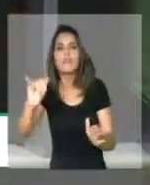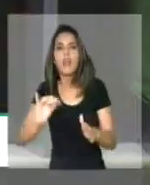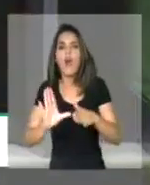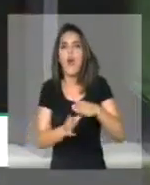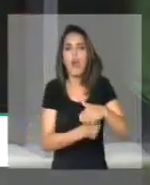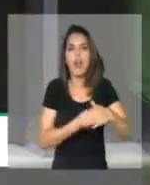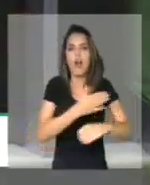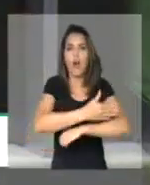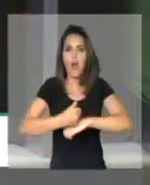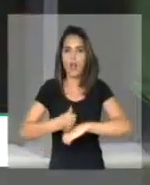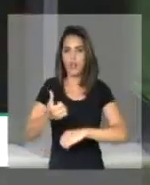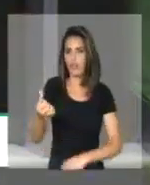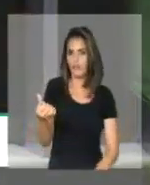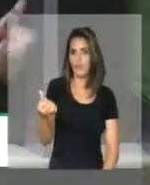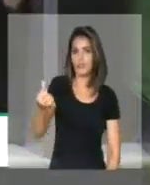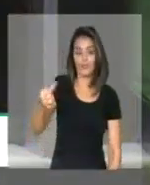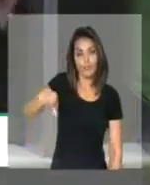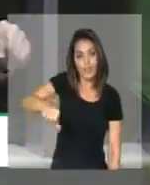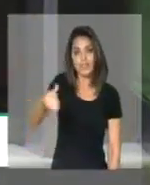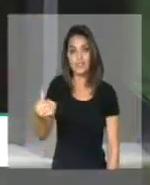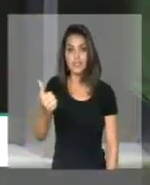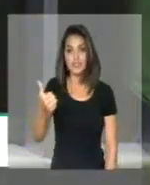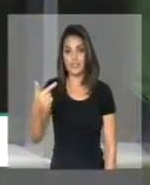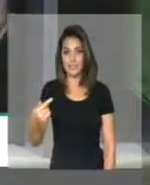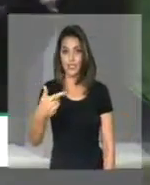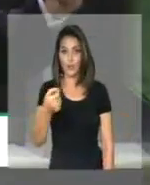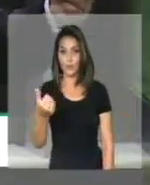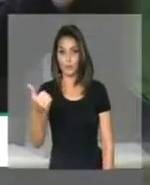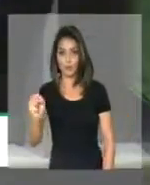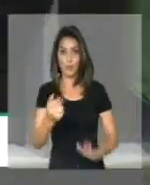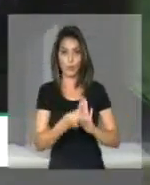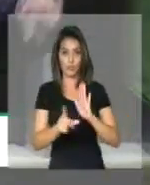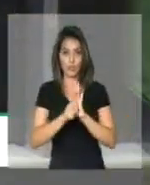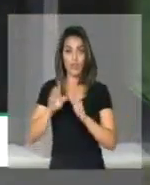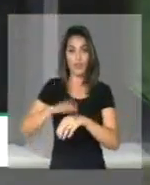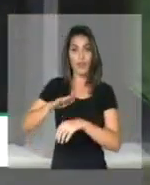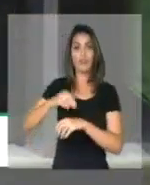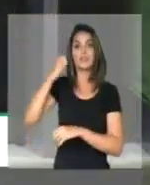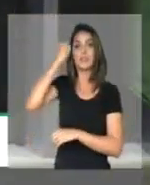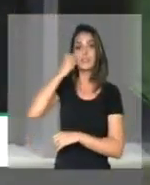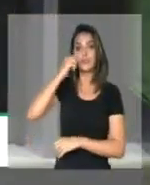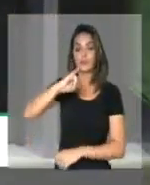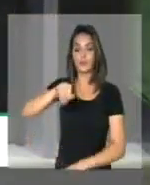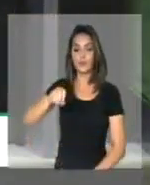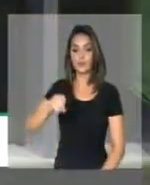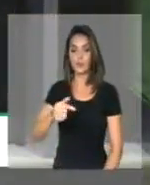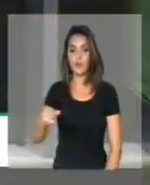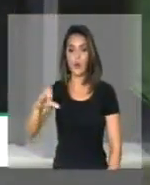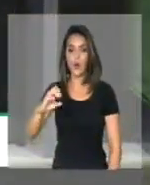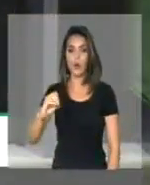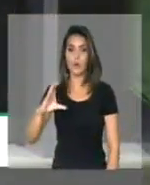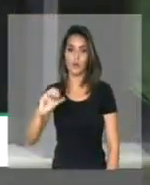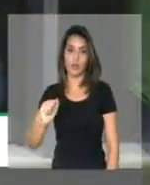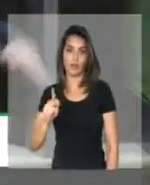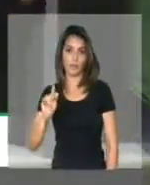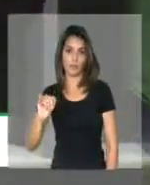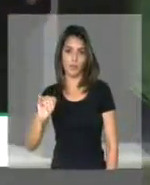de lei 9617 de 2018, de autoria do Senado, do senador João Capiberibe, prevê o